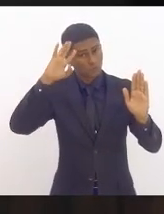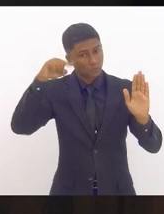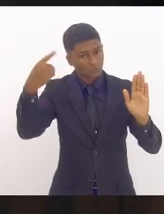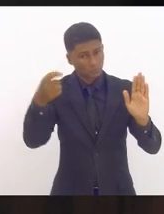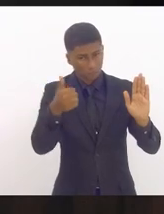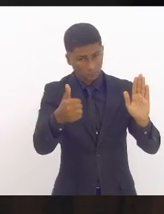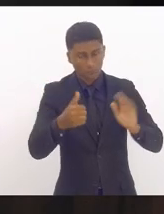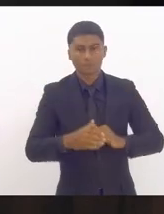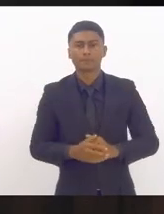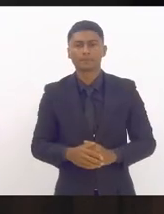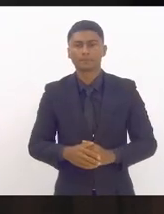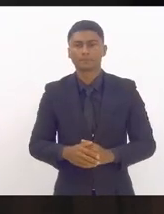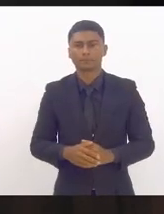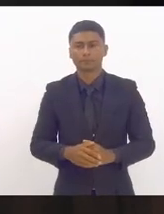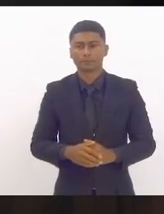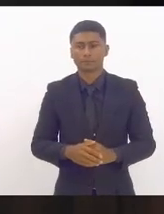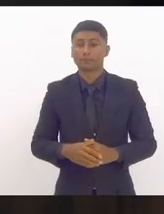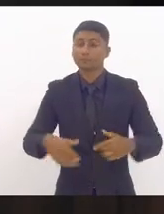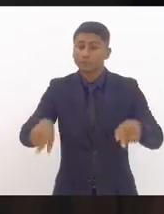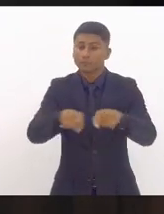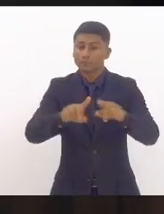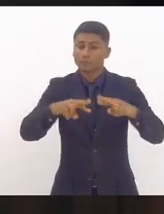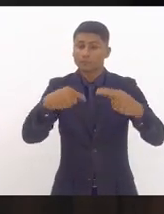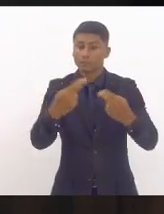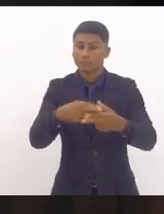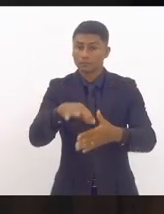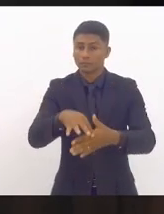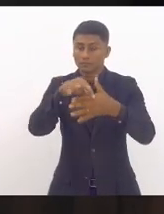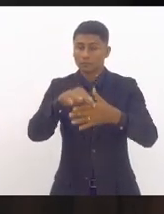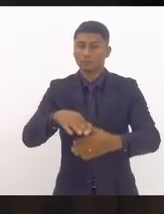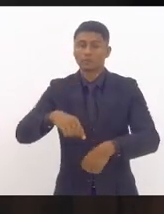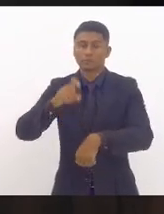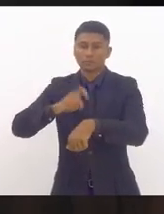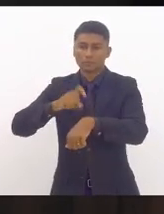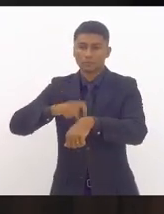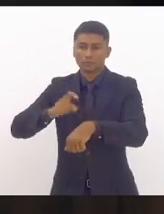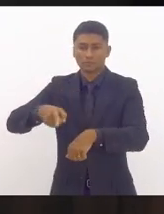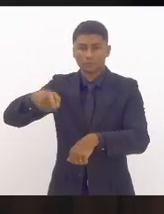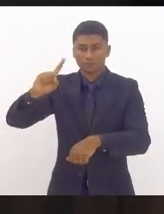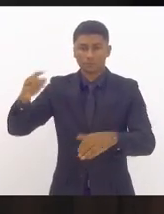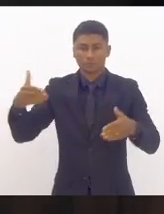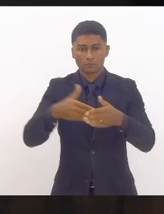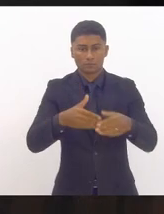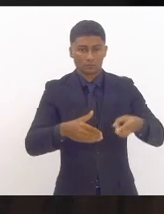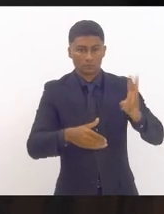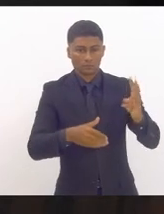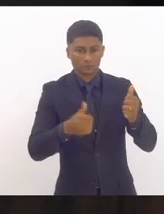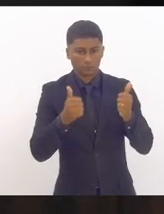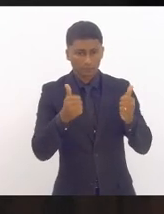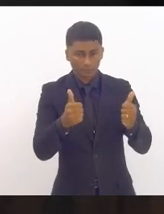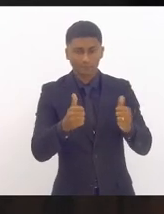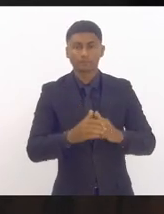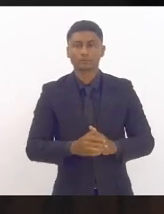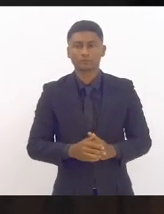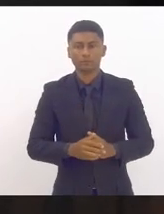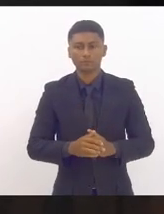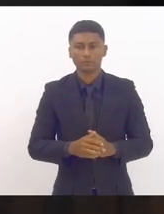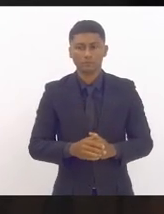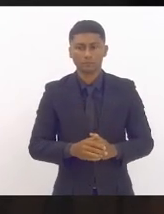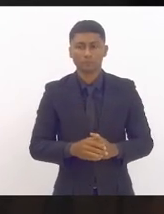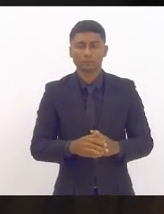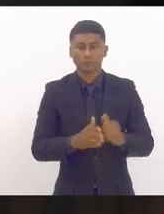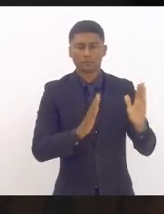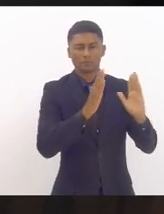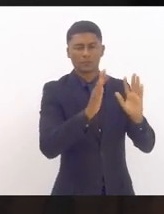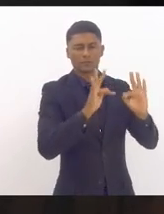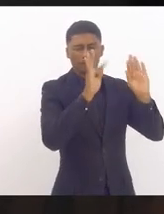Pela ordem. Vai ter colégio de líderes de 13 horas a 15 horas. Presidência, antes de passar expediente